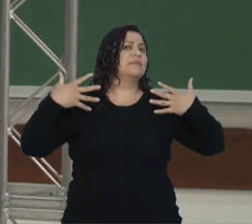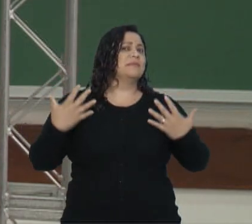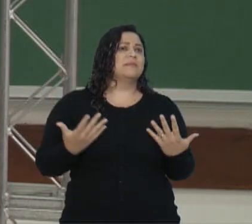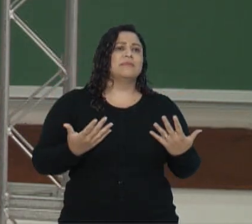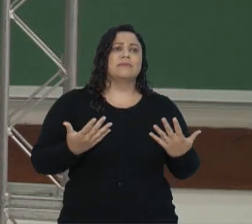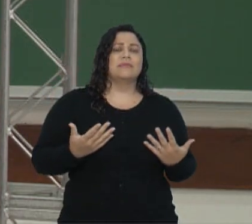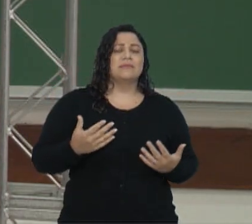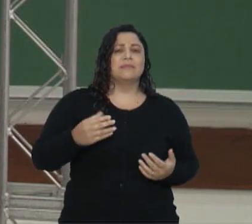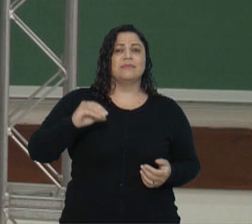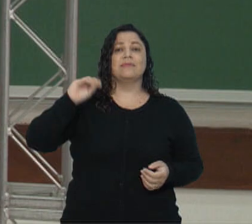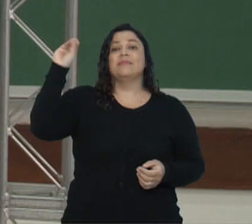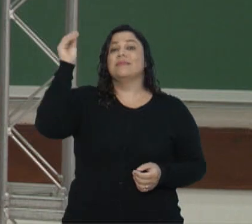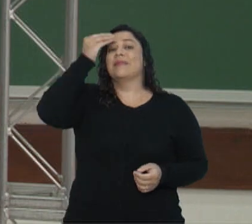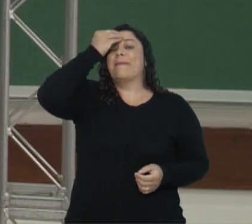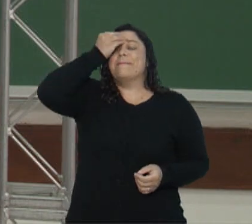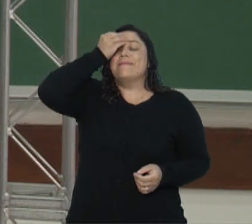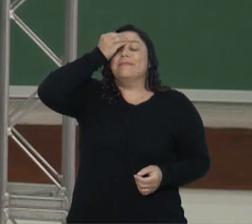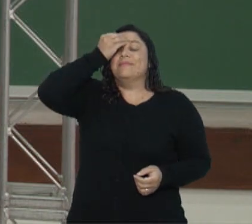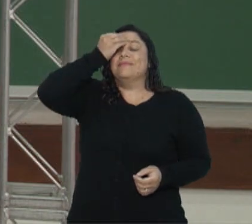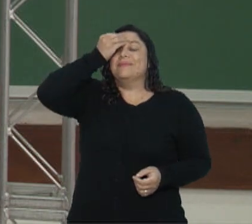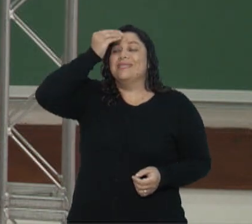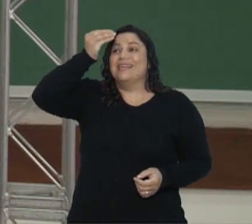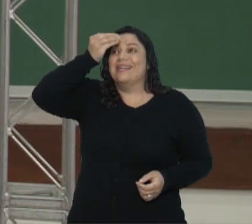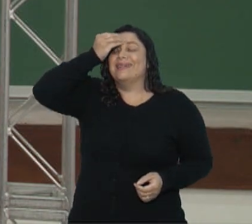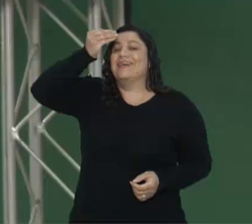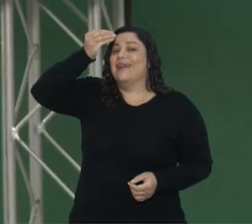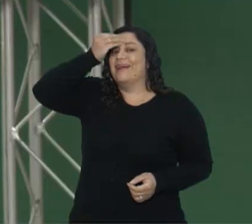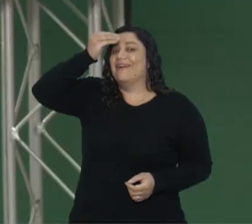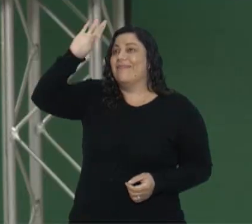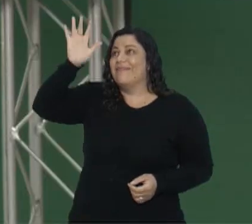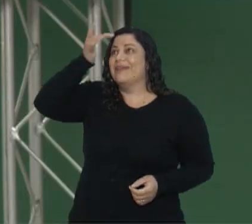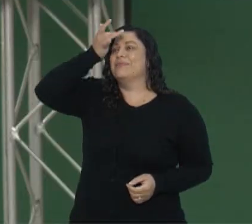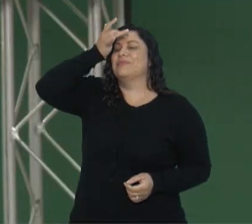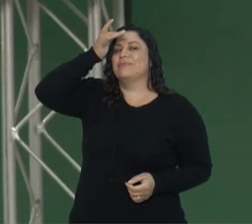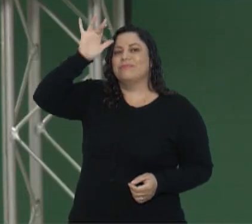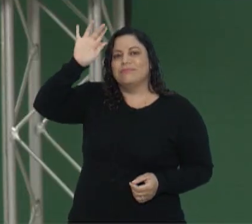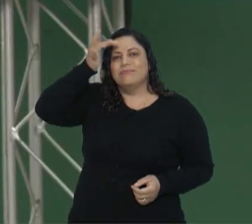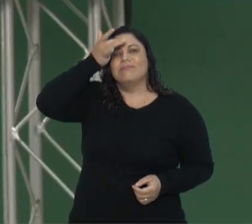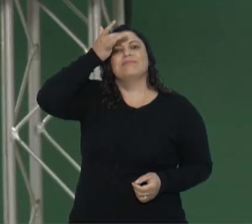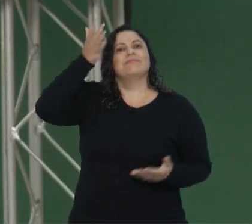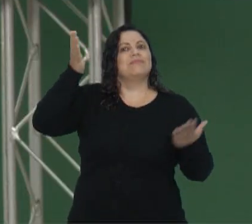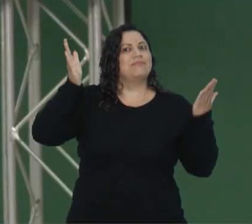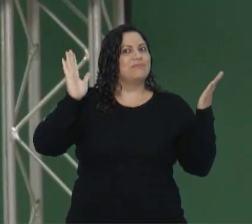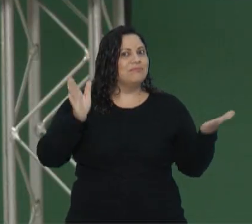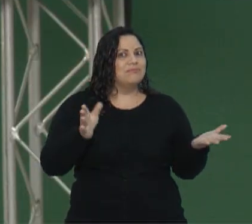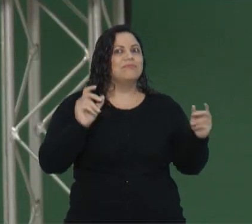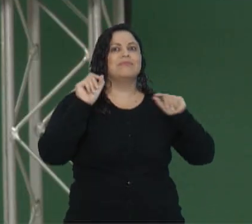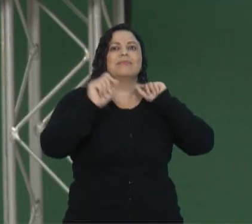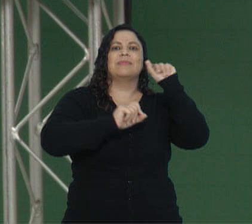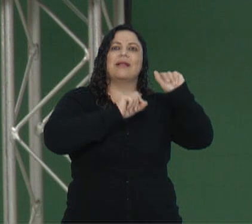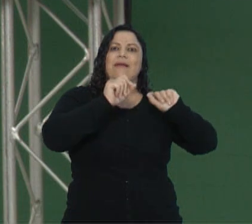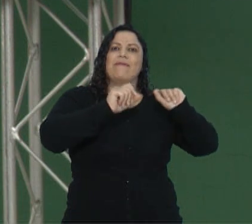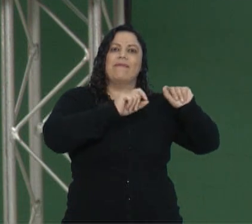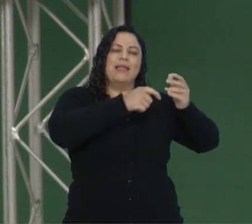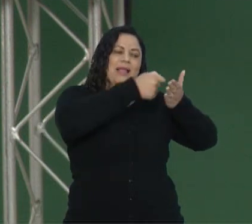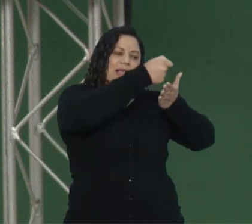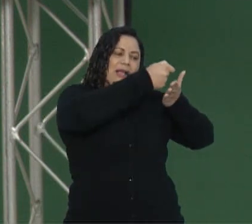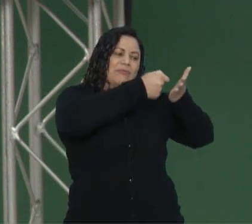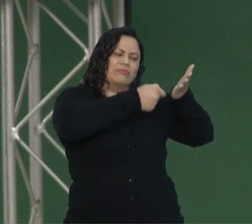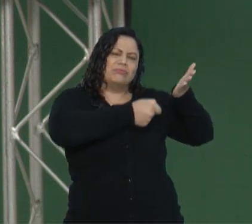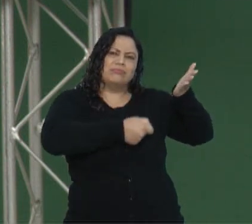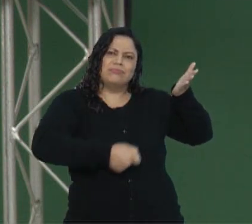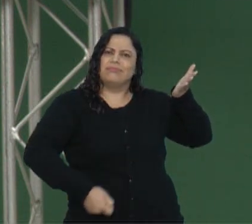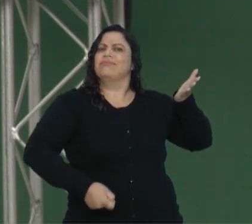gente memoriza, tá? A gente tem que ir memorizando. Eu já vi casos de alunos que fazem listinhas, opa,